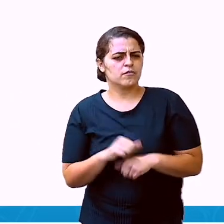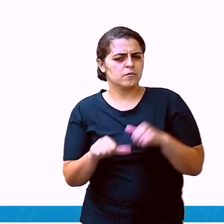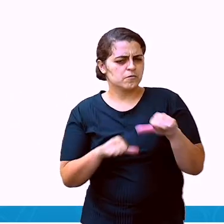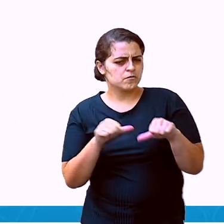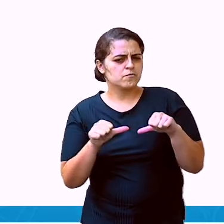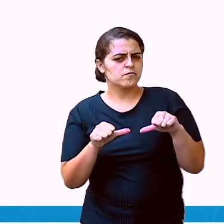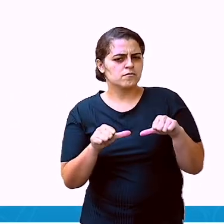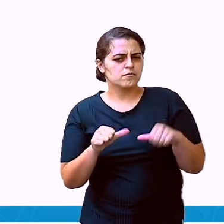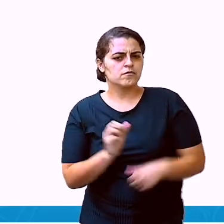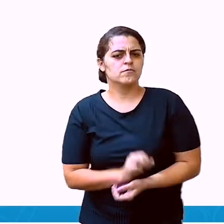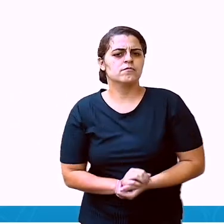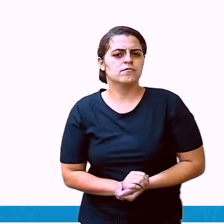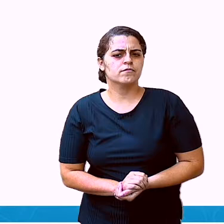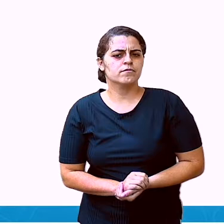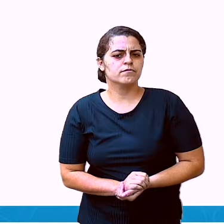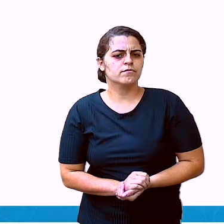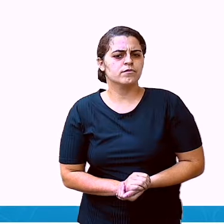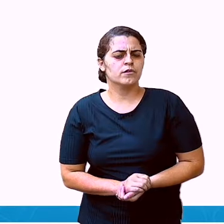mudança?